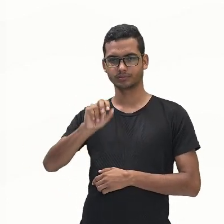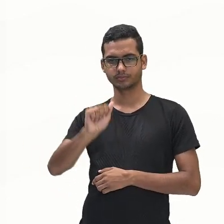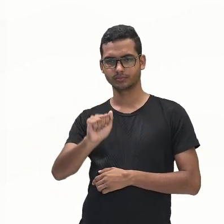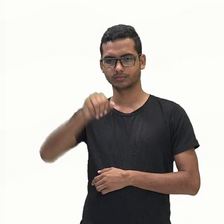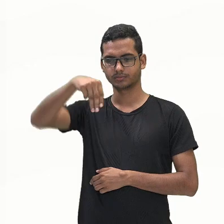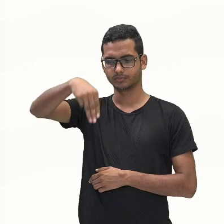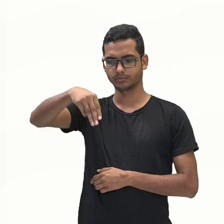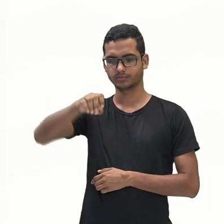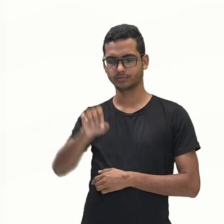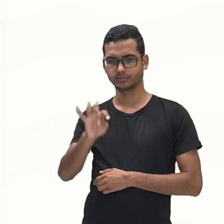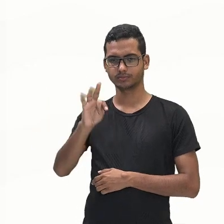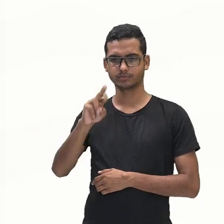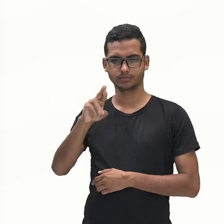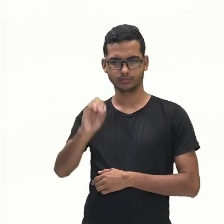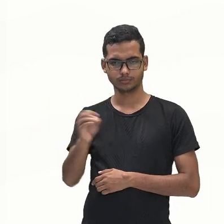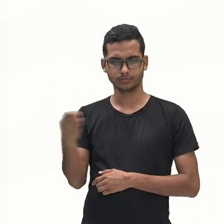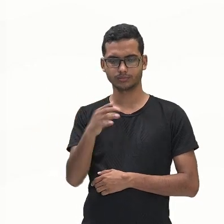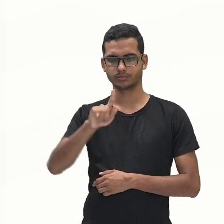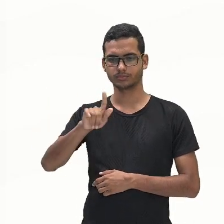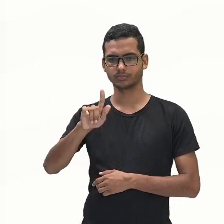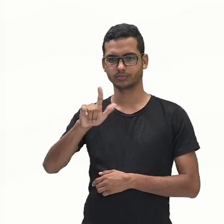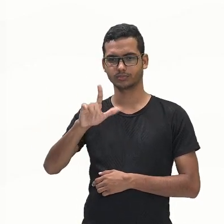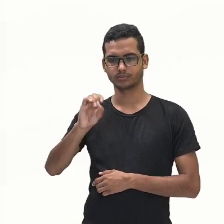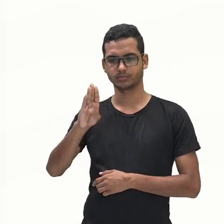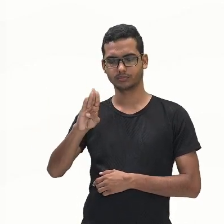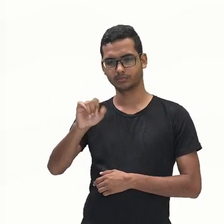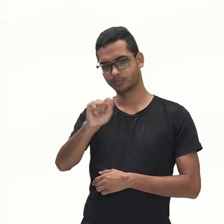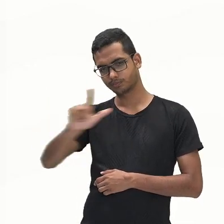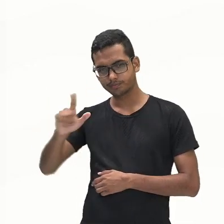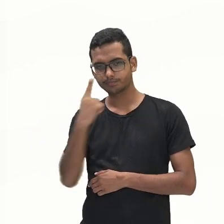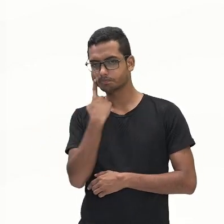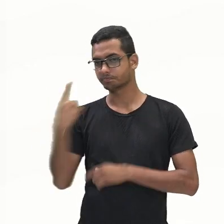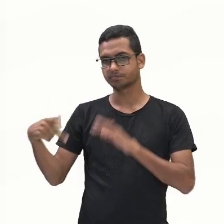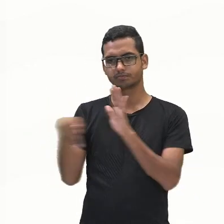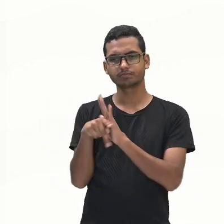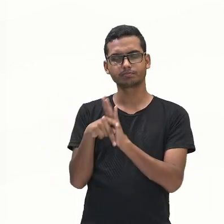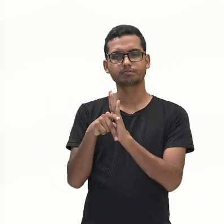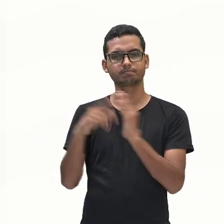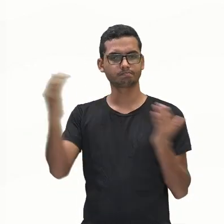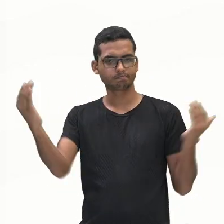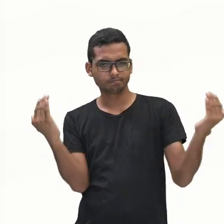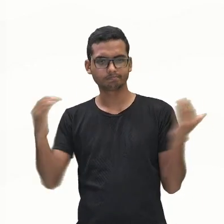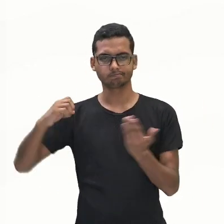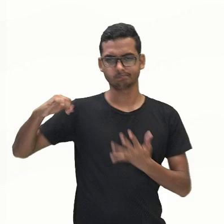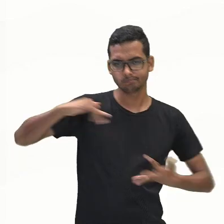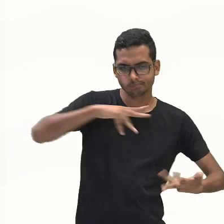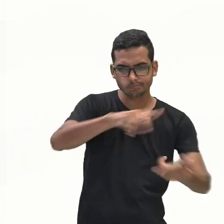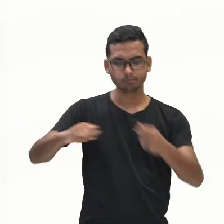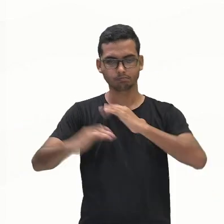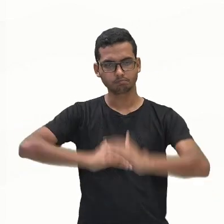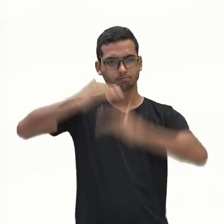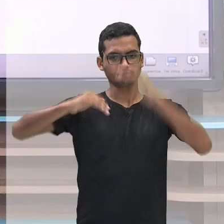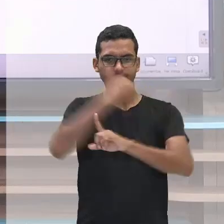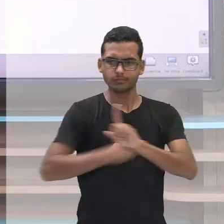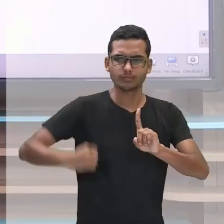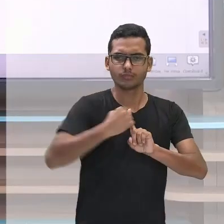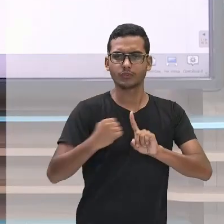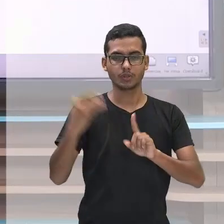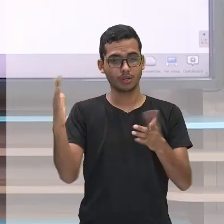partir do IDH, do Índice de Desenvolvimento Humano. Então, a gente tem aí alguns dados que vão